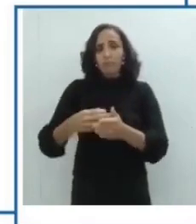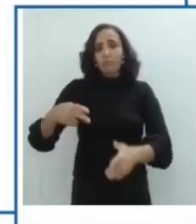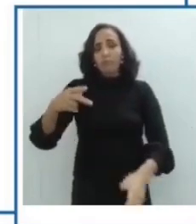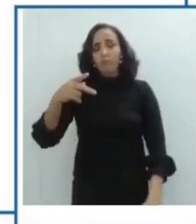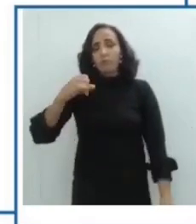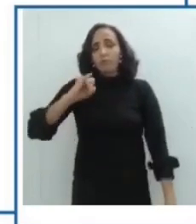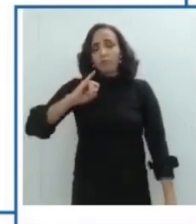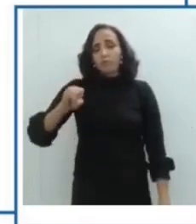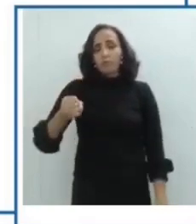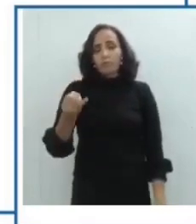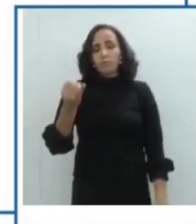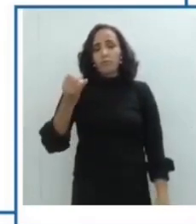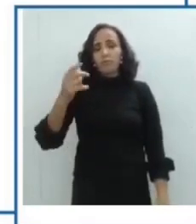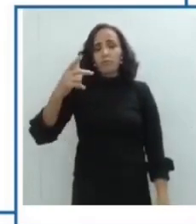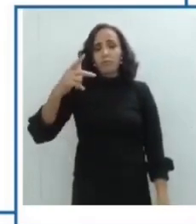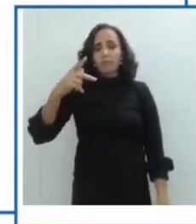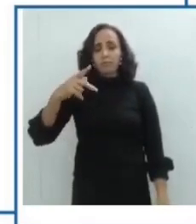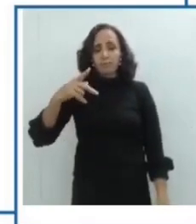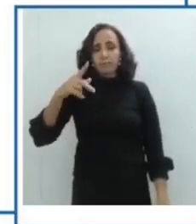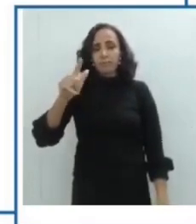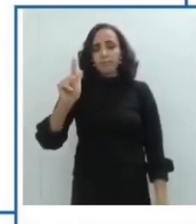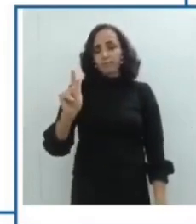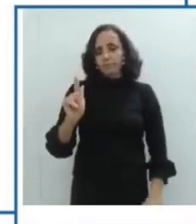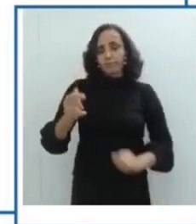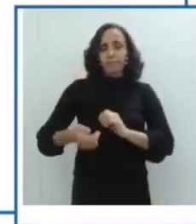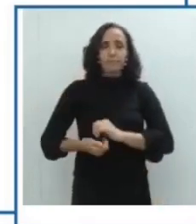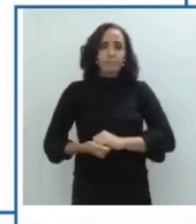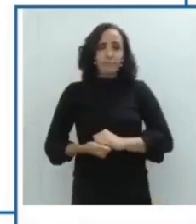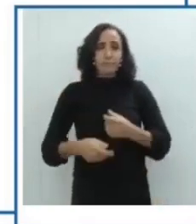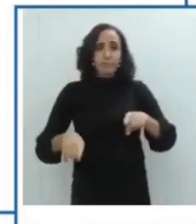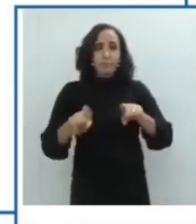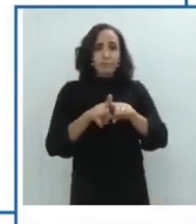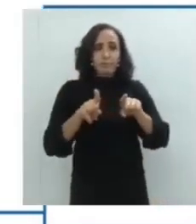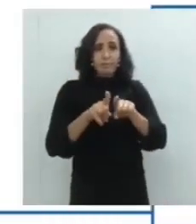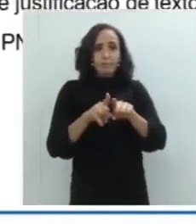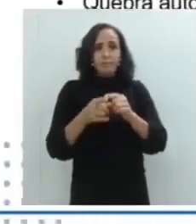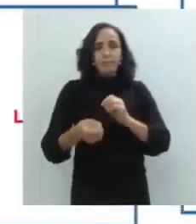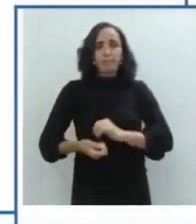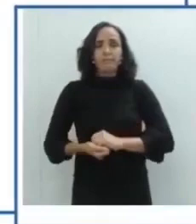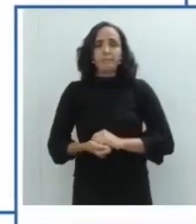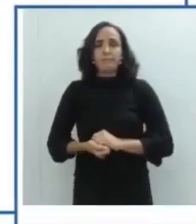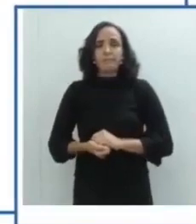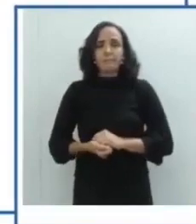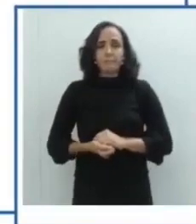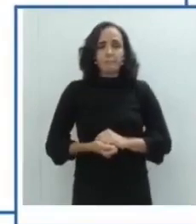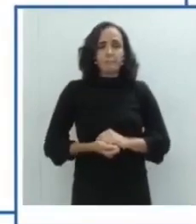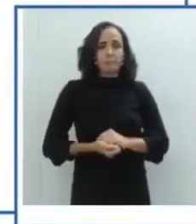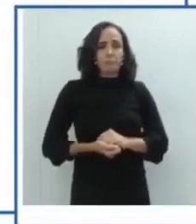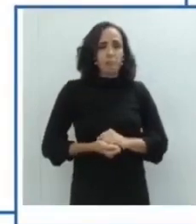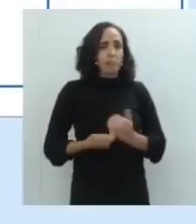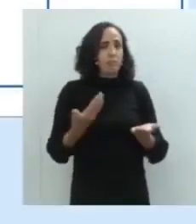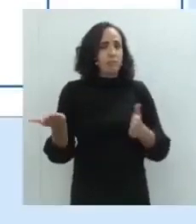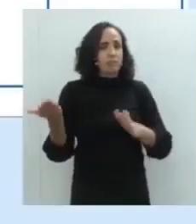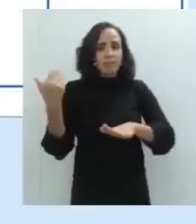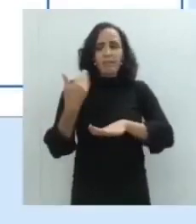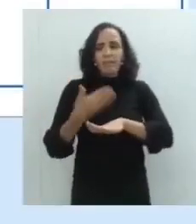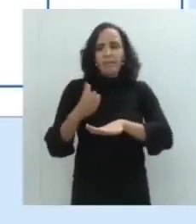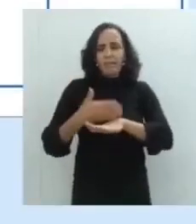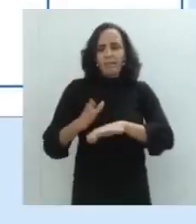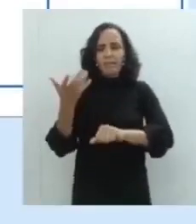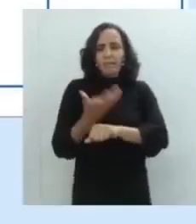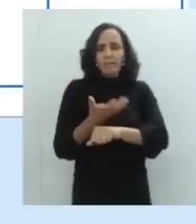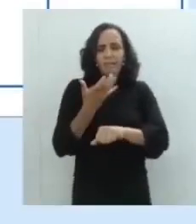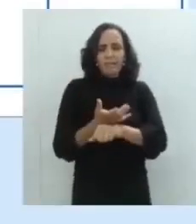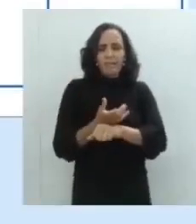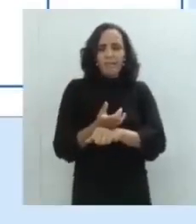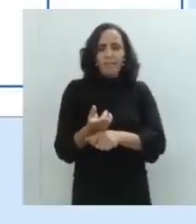JPEG, JPG, PNG e GIF. Tá joia? Então vamos lá. Essa competência é mais curtinha, a